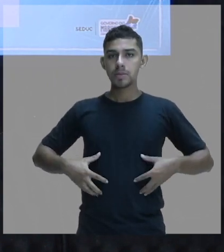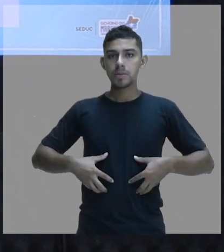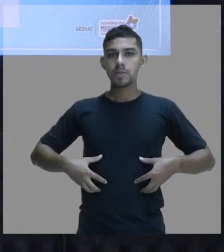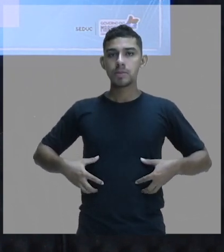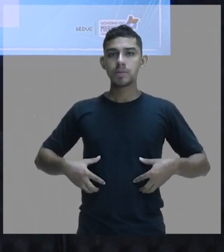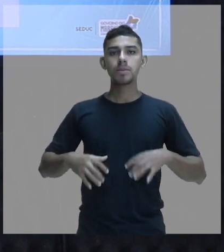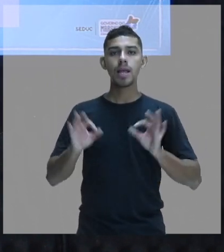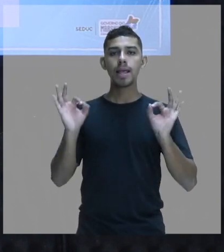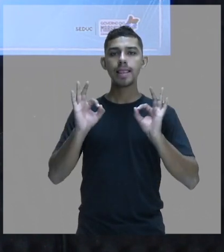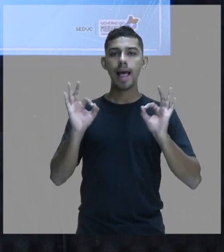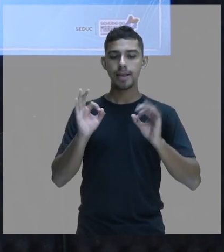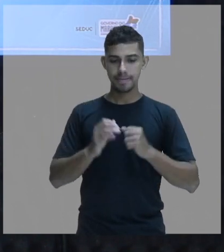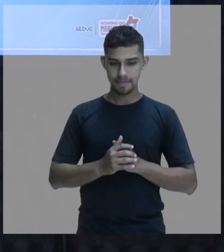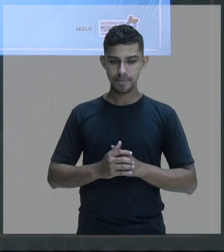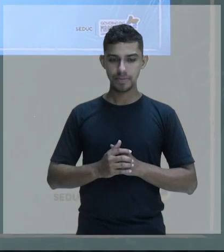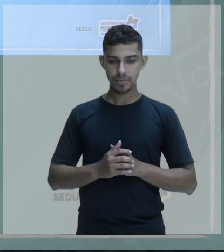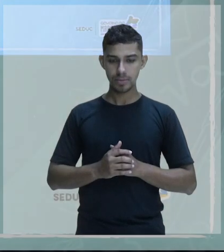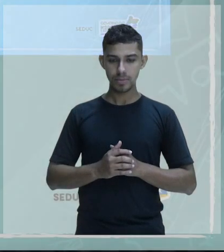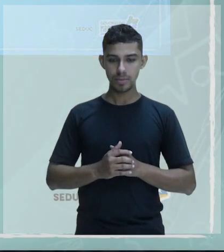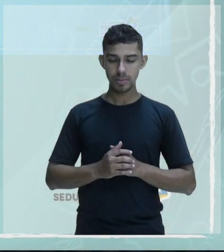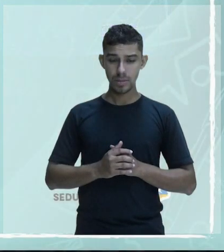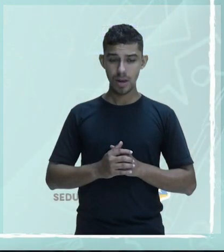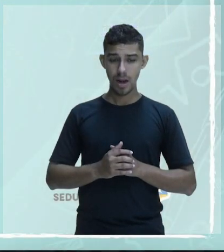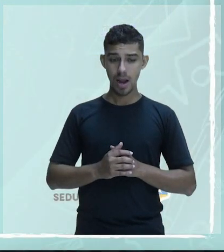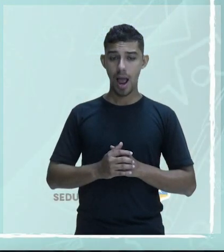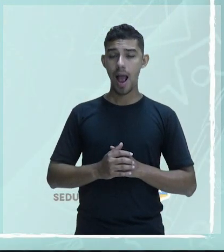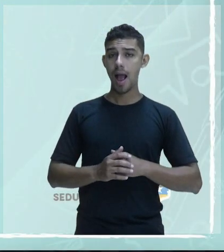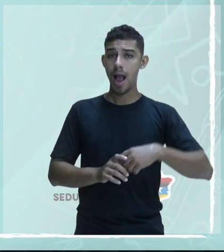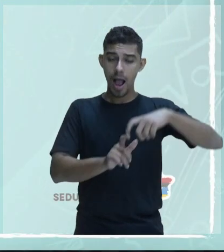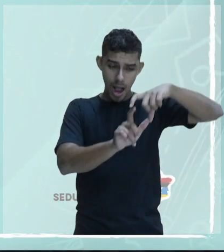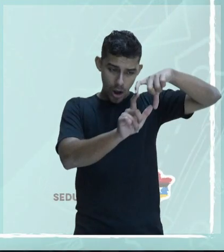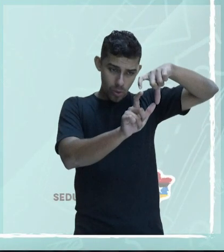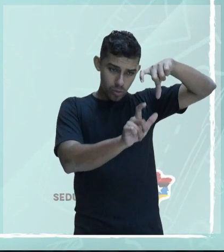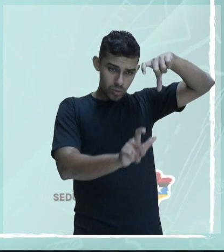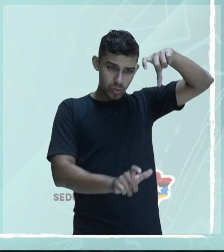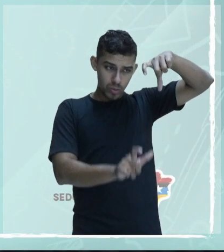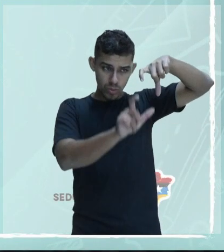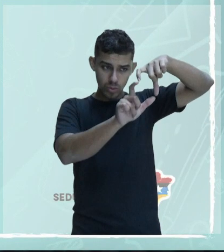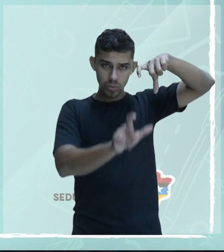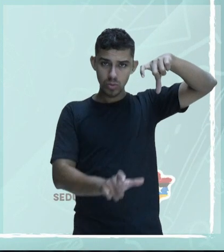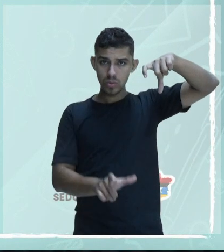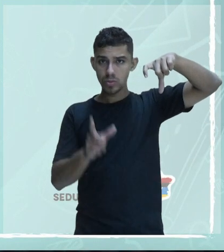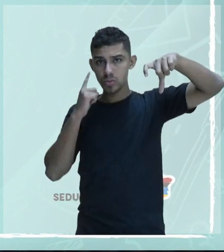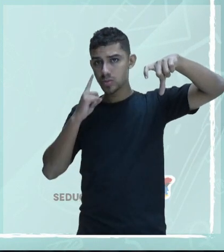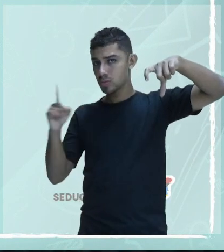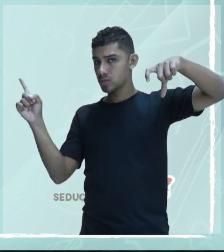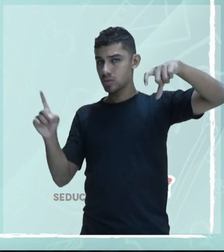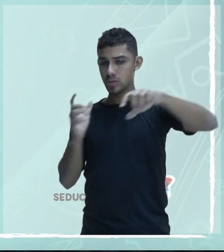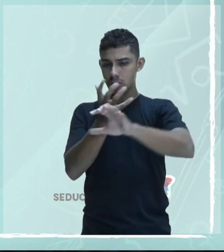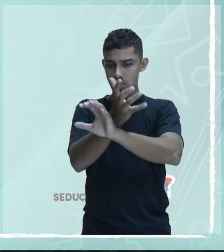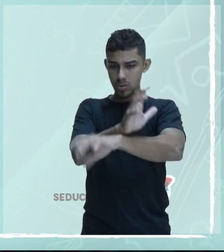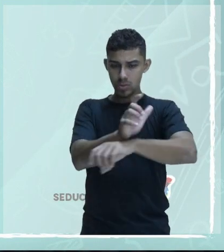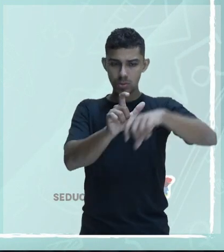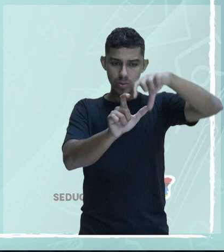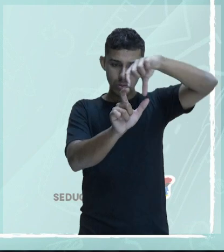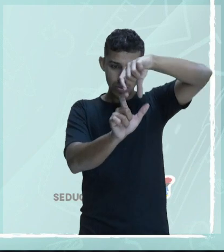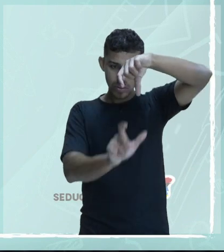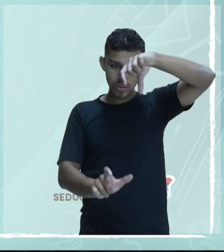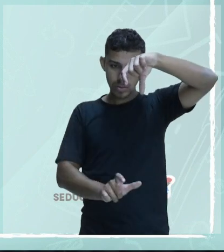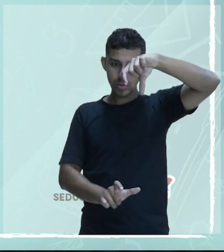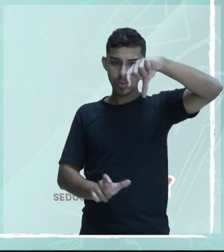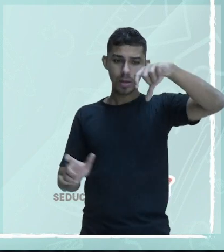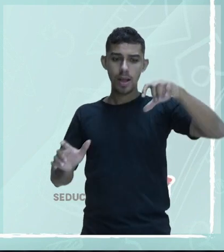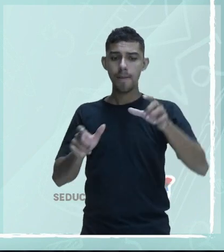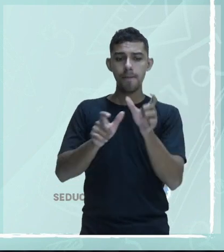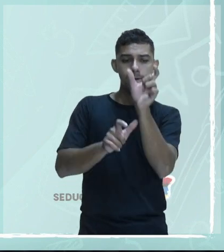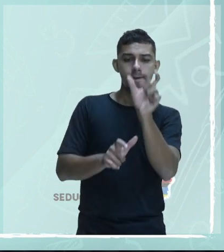se conectam a nada. Quanto à coluna vertebral, a coluna vertebral, pessoal, ela é formada por